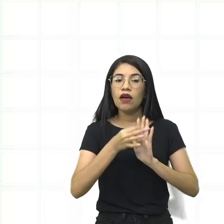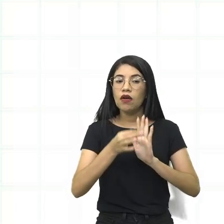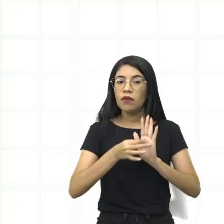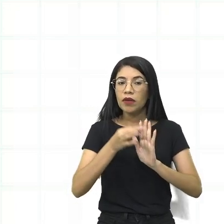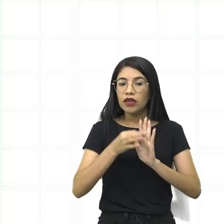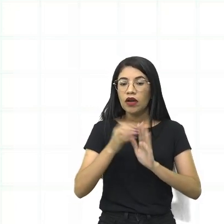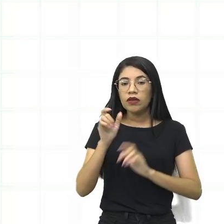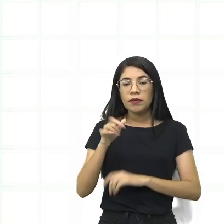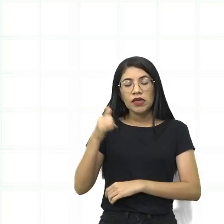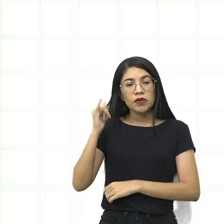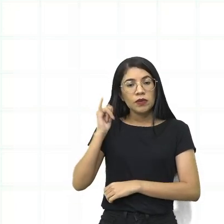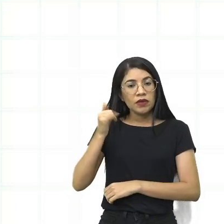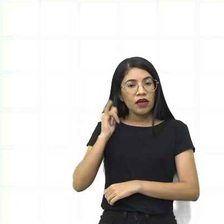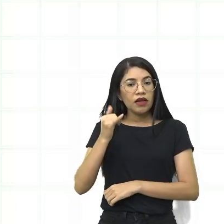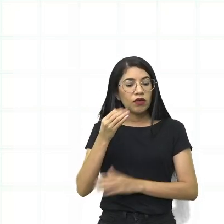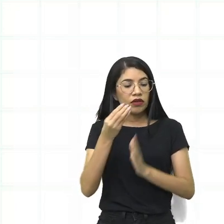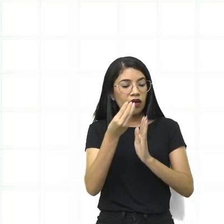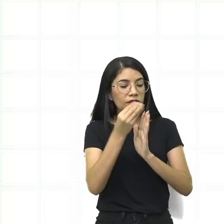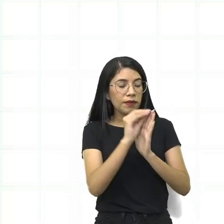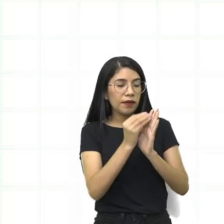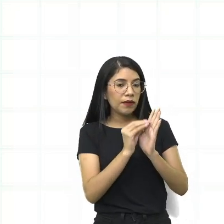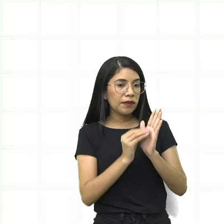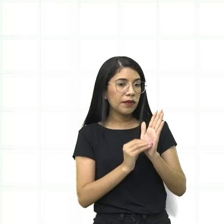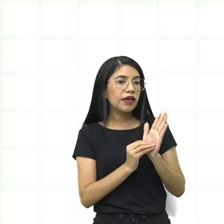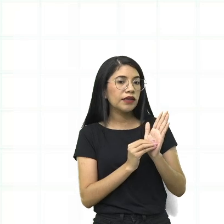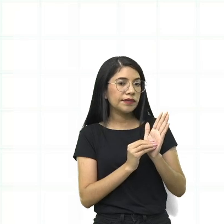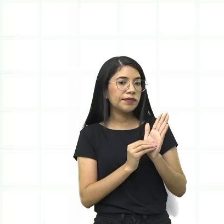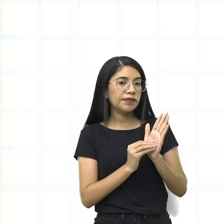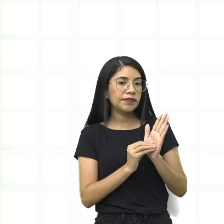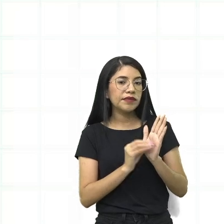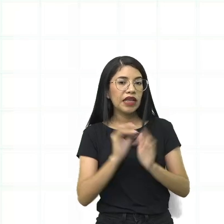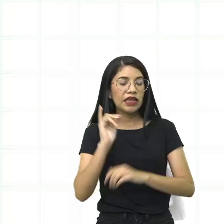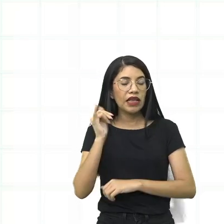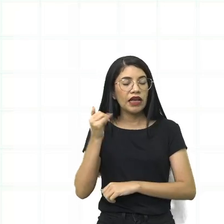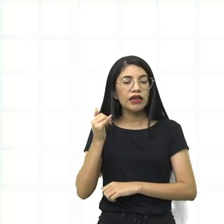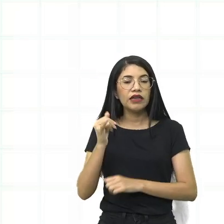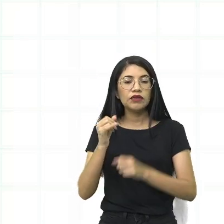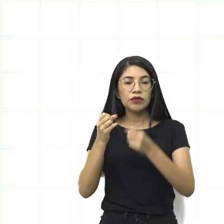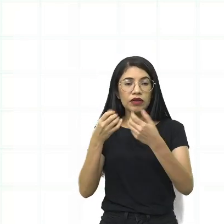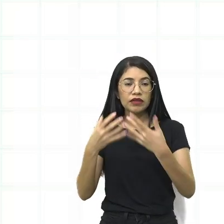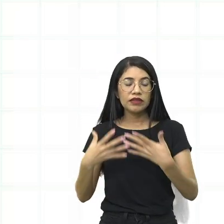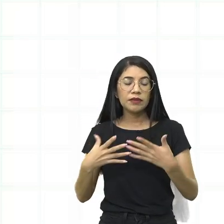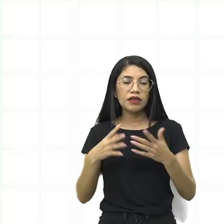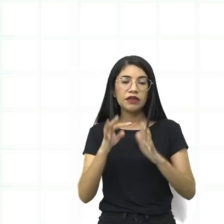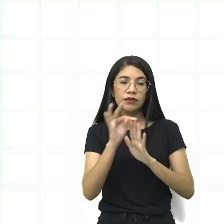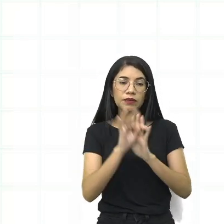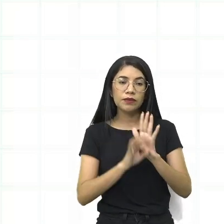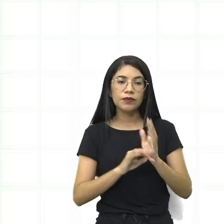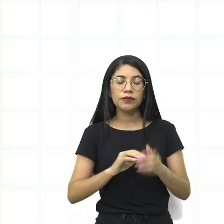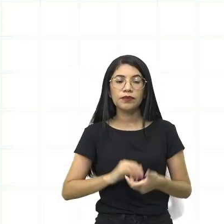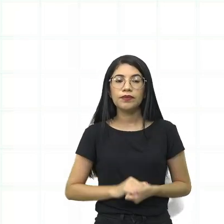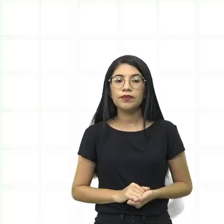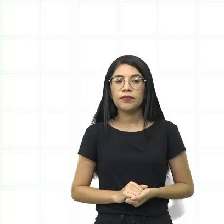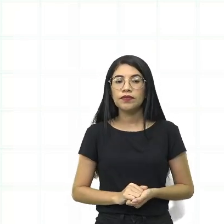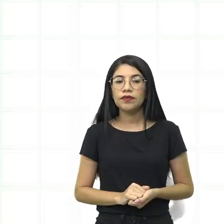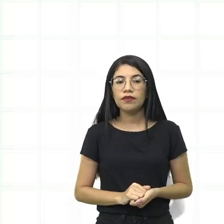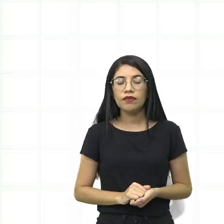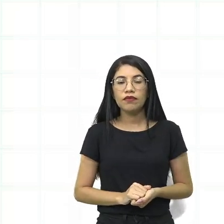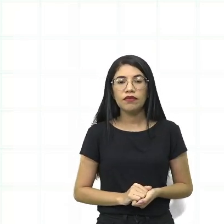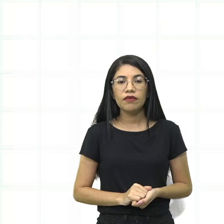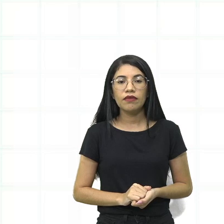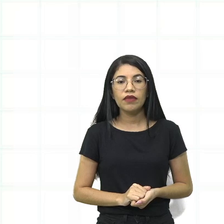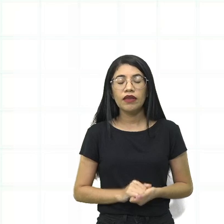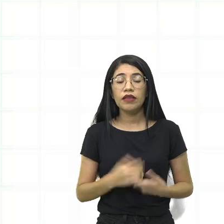opinião que está empregada ali, né? A opinião, no caso, do narrador presente no texto, certo? Então, aqui nós vimos